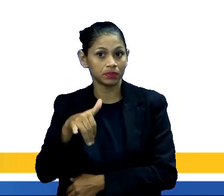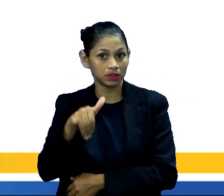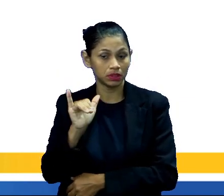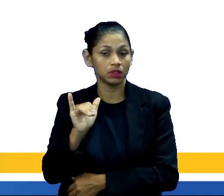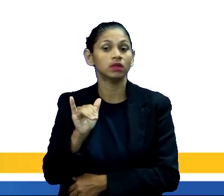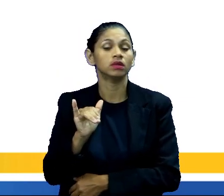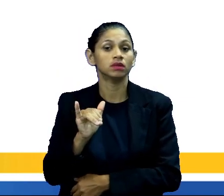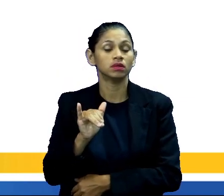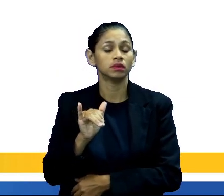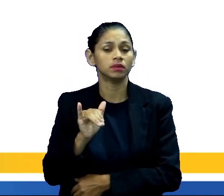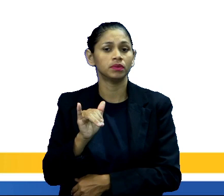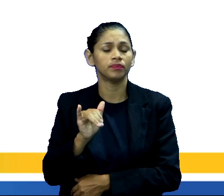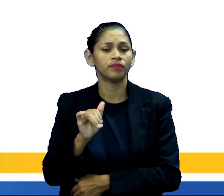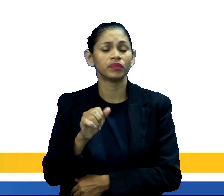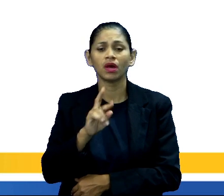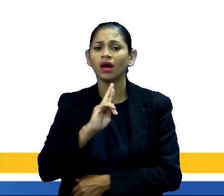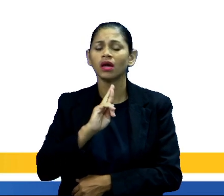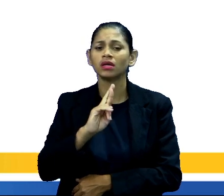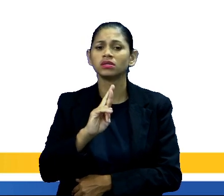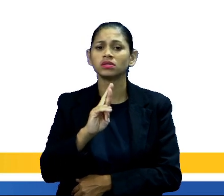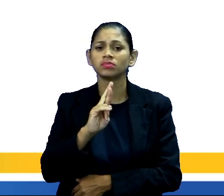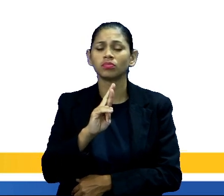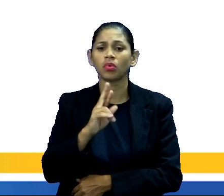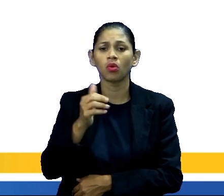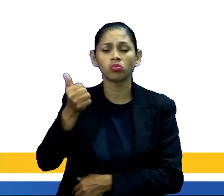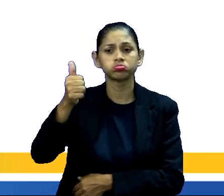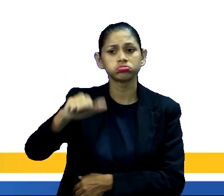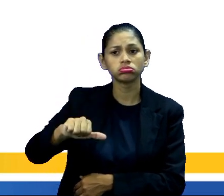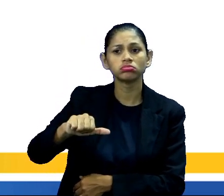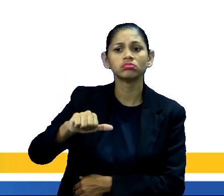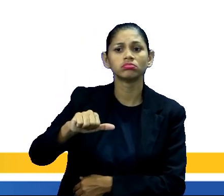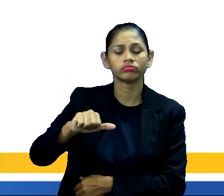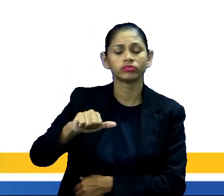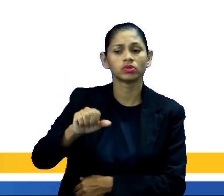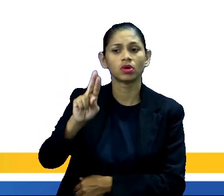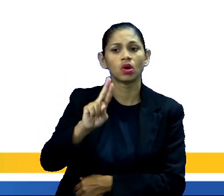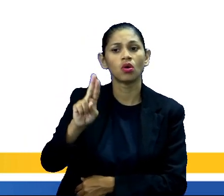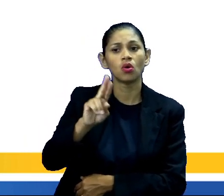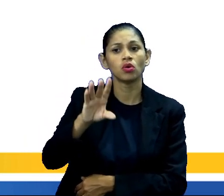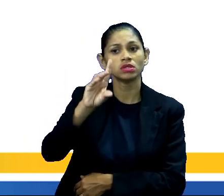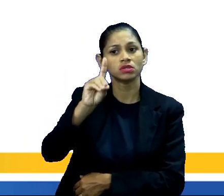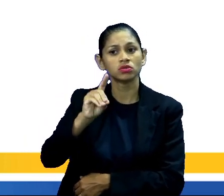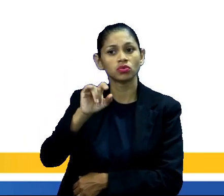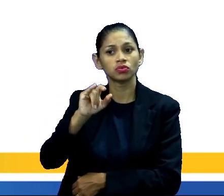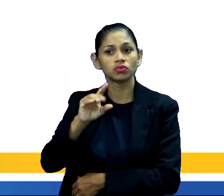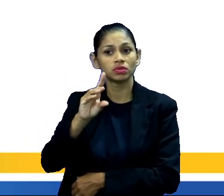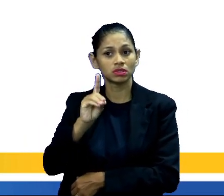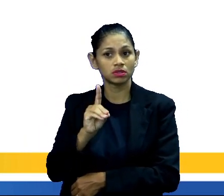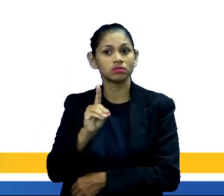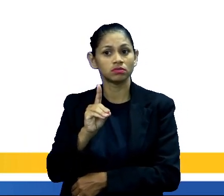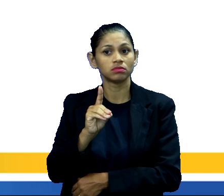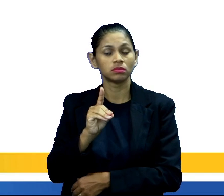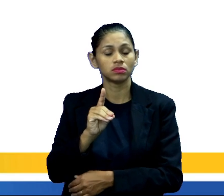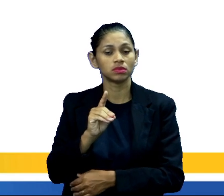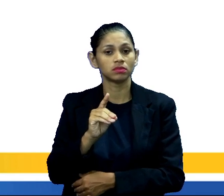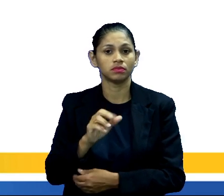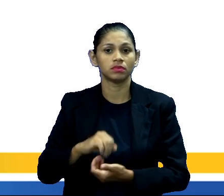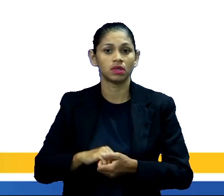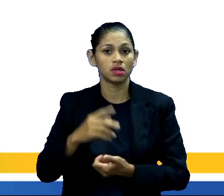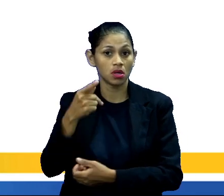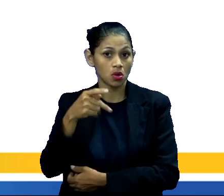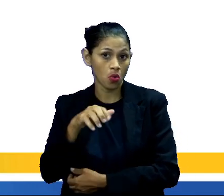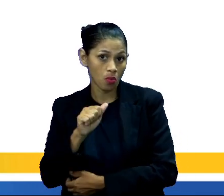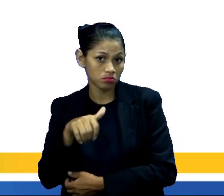na resposta negativa, você vai utilizar o didn't e o verbo play vai ficar na forma